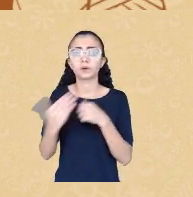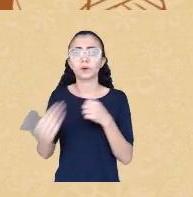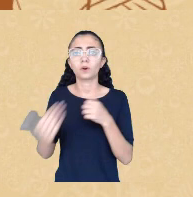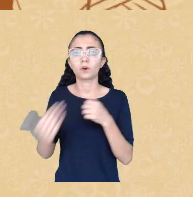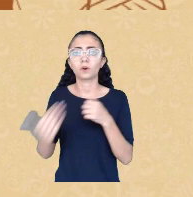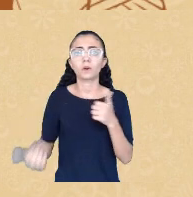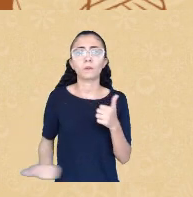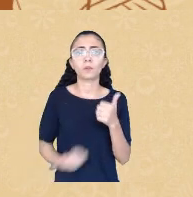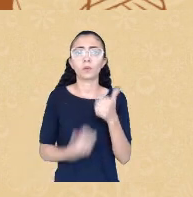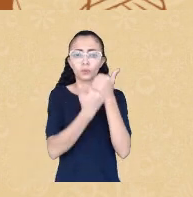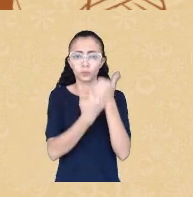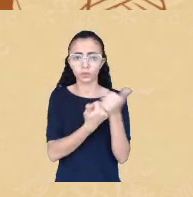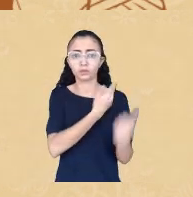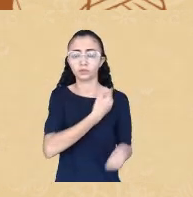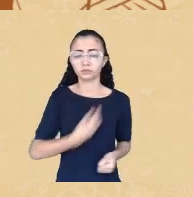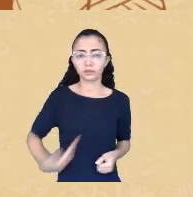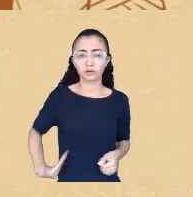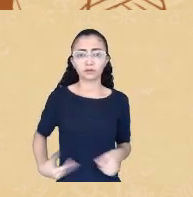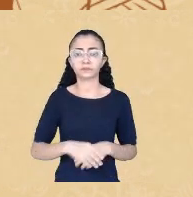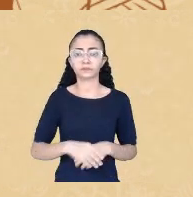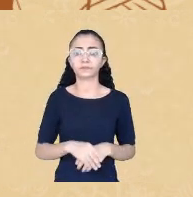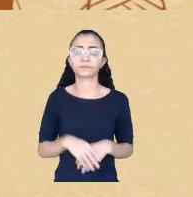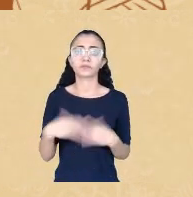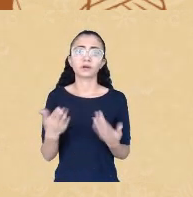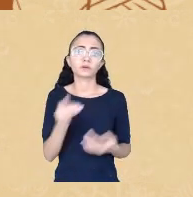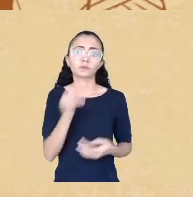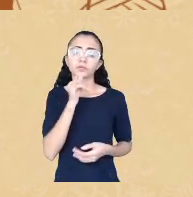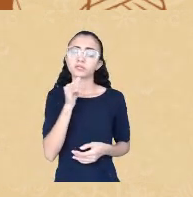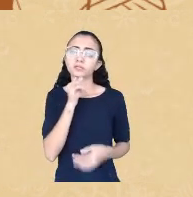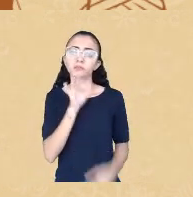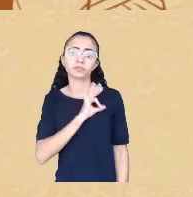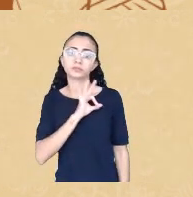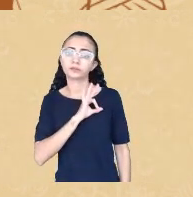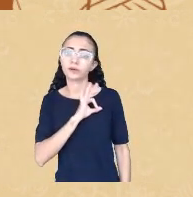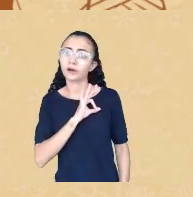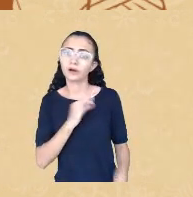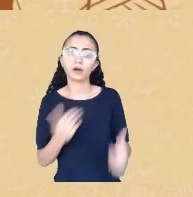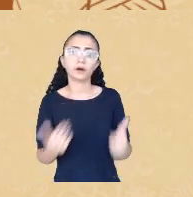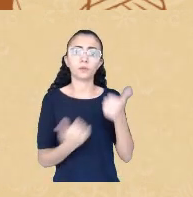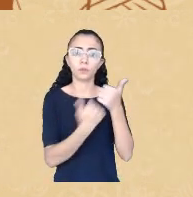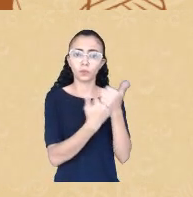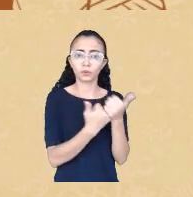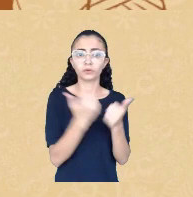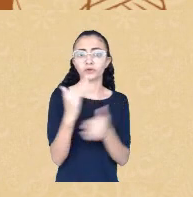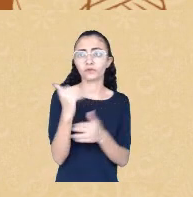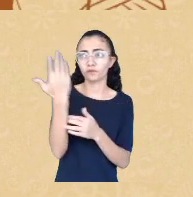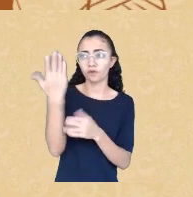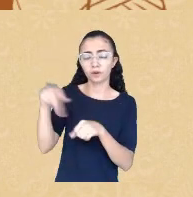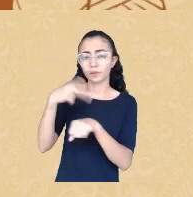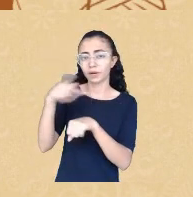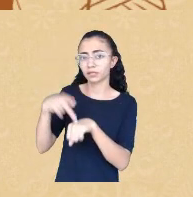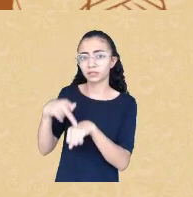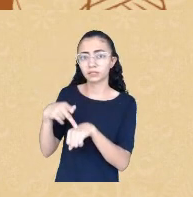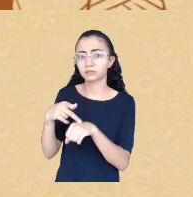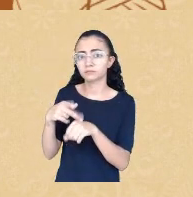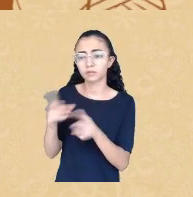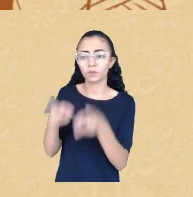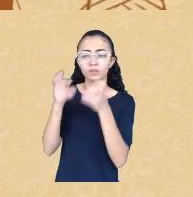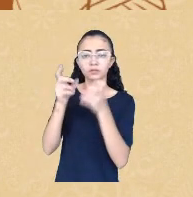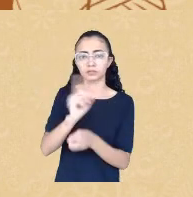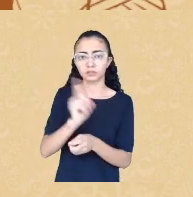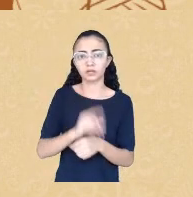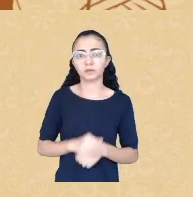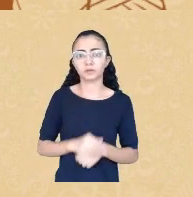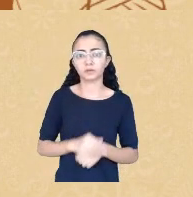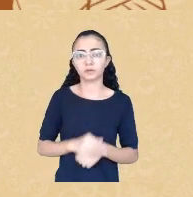Estado. Por exemplo, as pessoas relatavam apoio de policiais, de que outros países não se encontravam, em função da sua identidade de gênero,